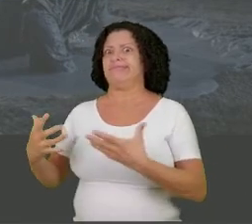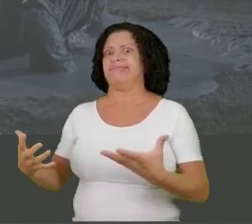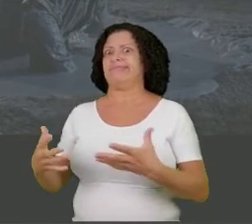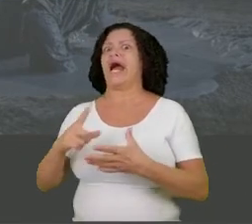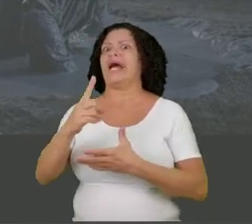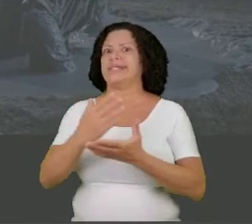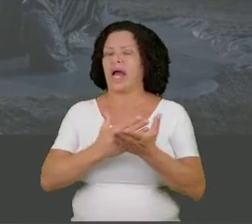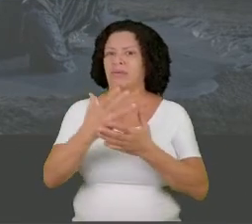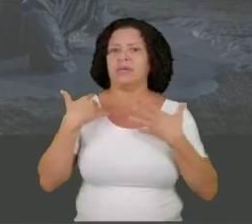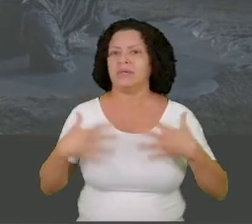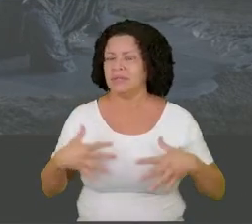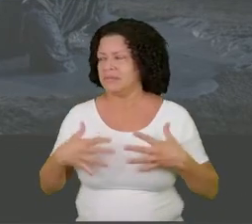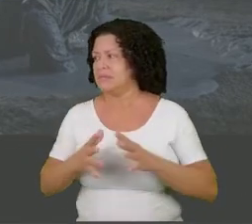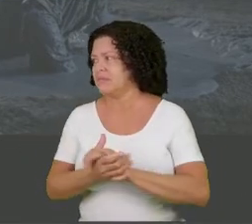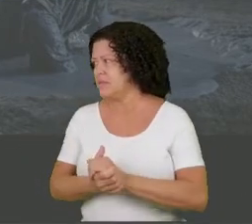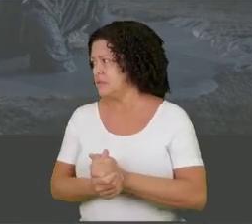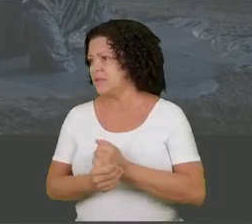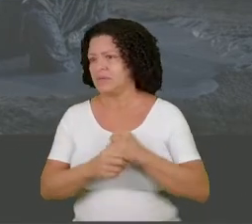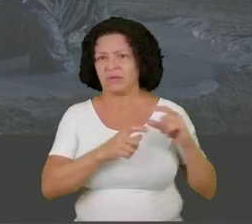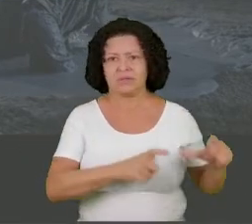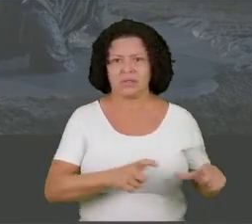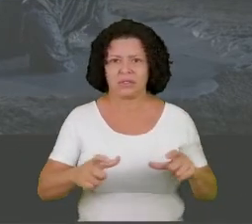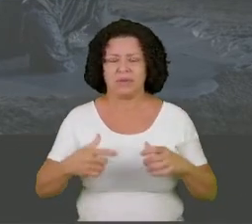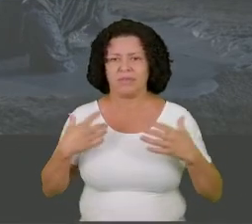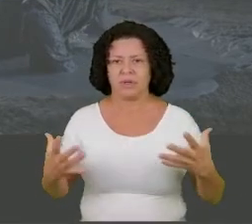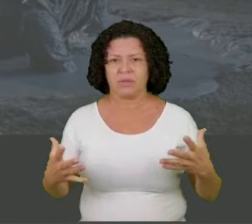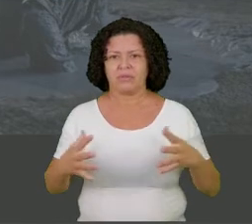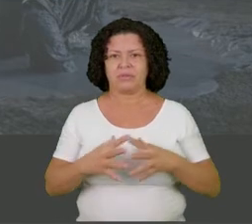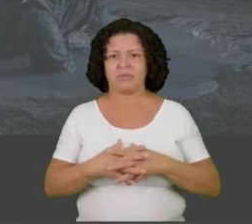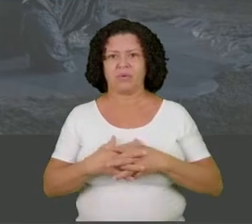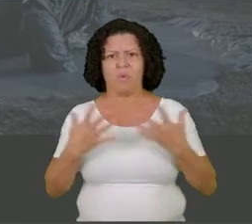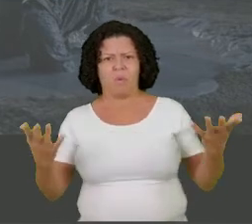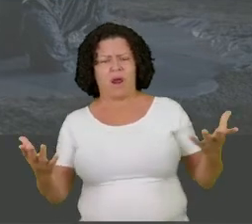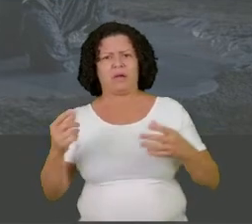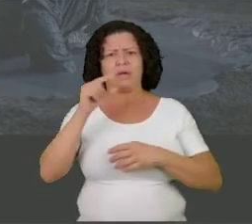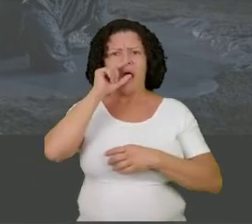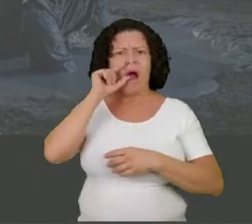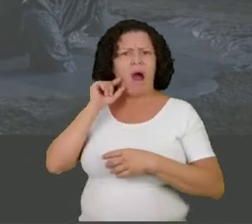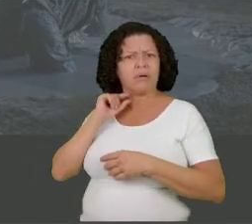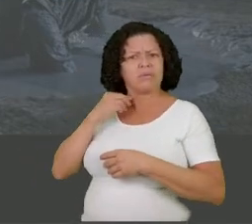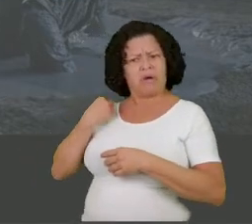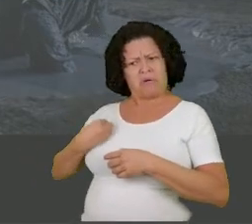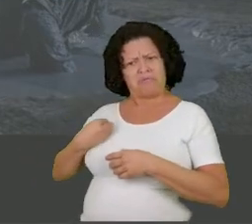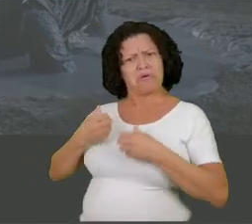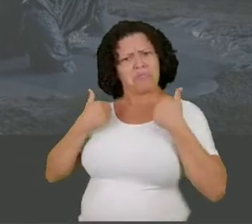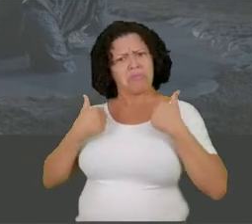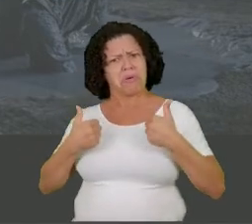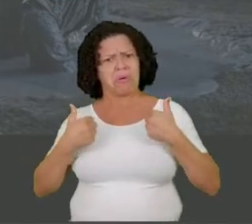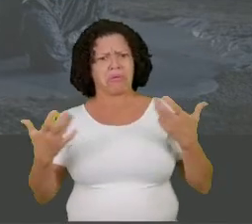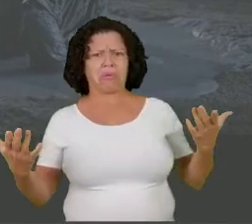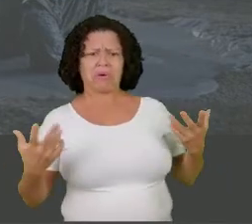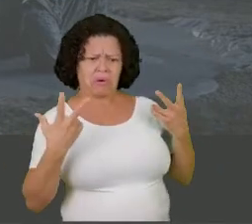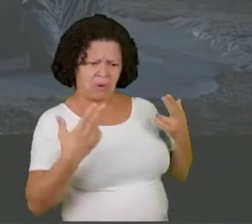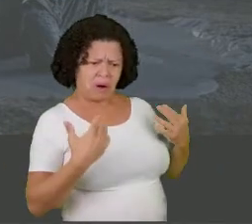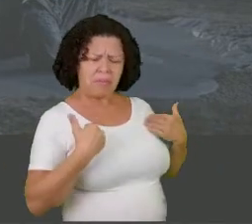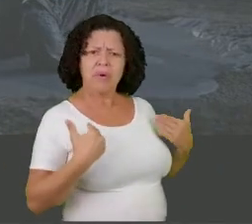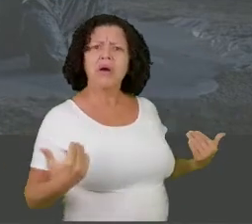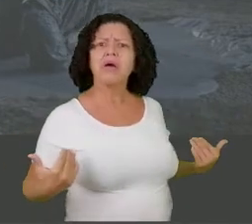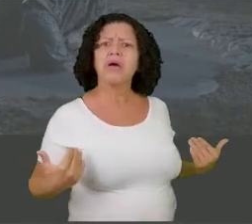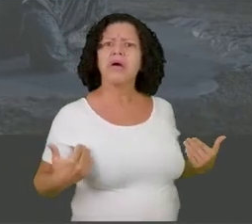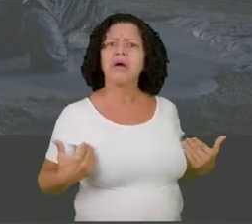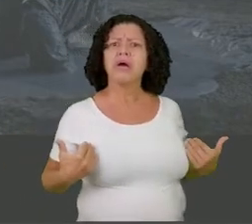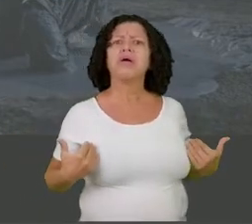zona umbralina. E aí a gente já começa a se apavorar, né? Porque, peraí, André Luiz teve uma